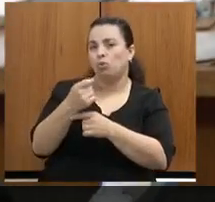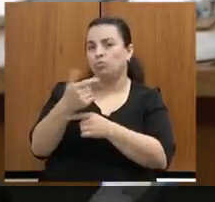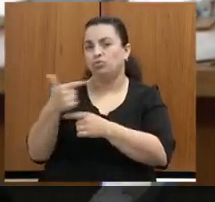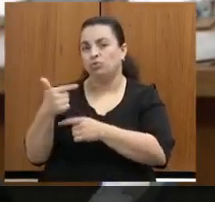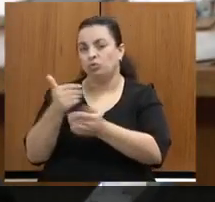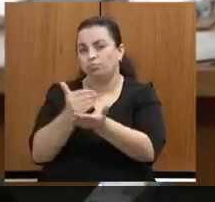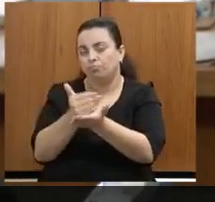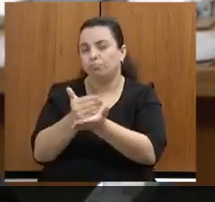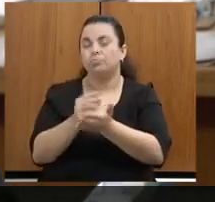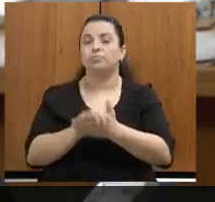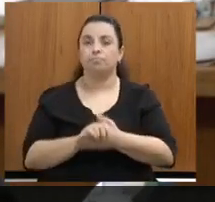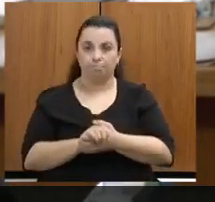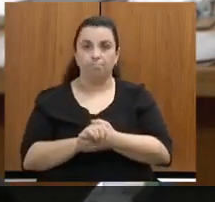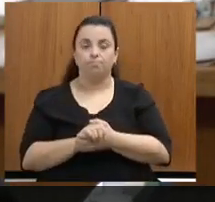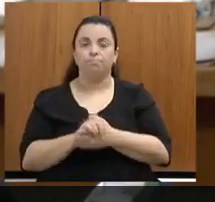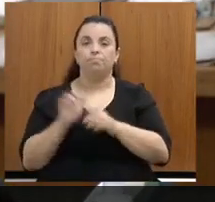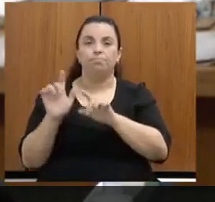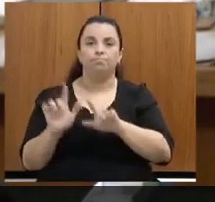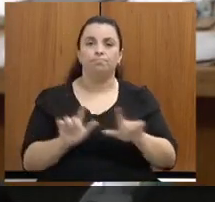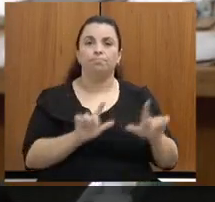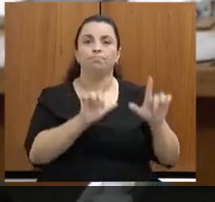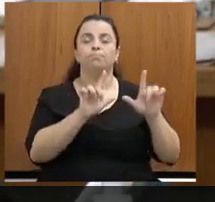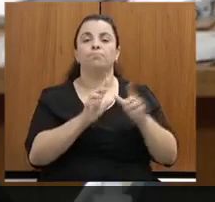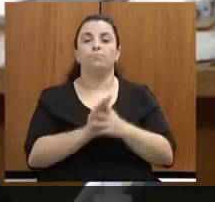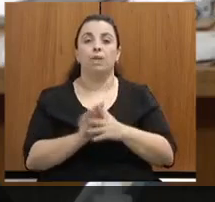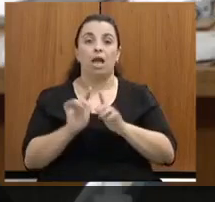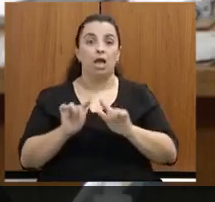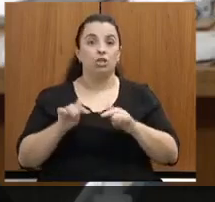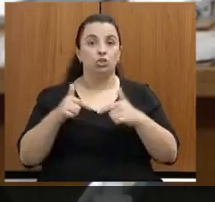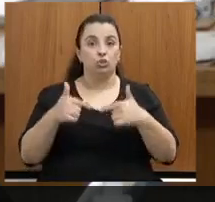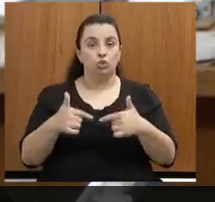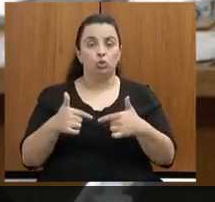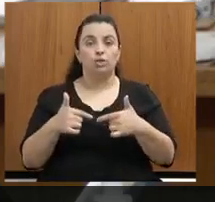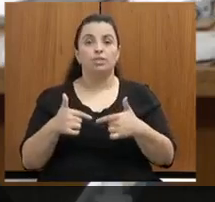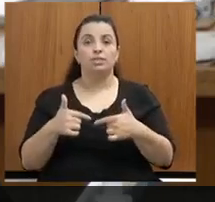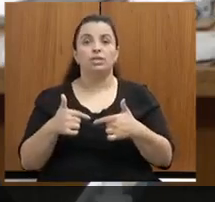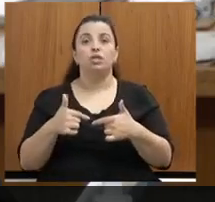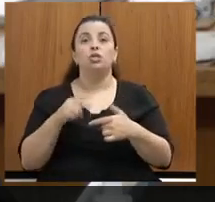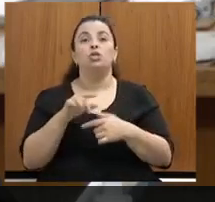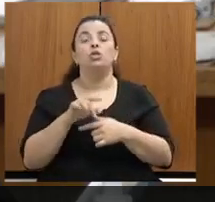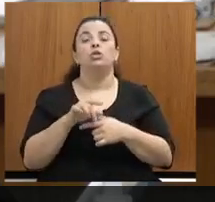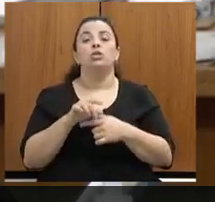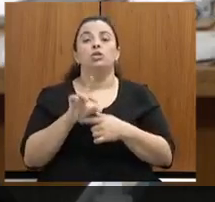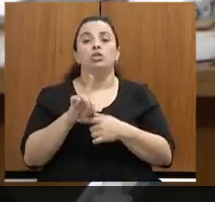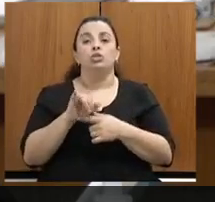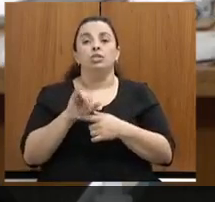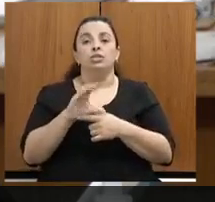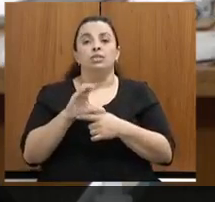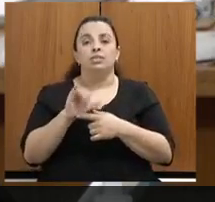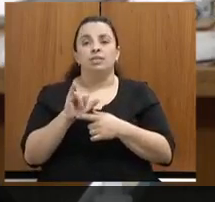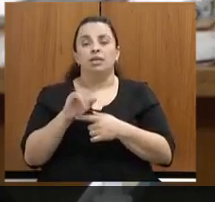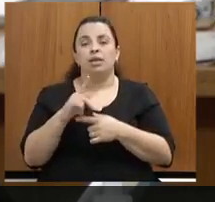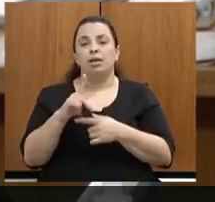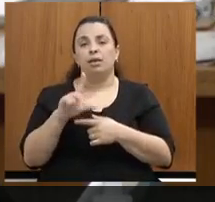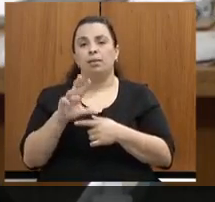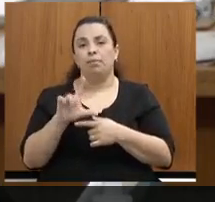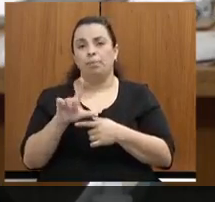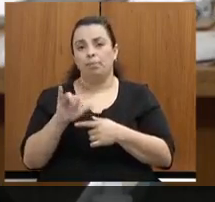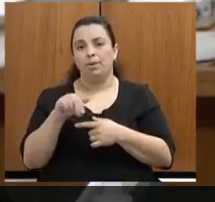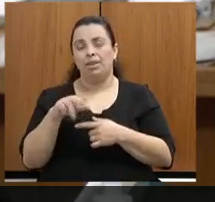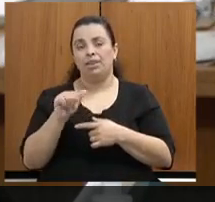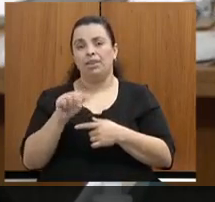disciplinares instaurados na Polícia Civil de Janeiro a outubro aqui nós tivemos mais de